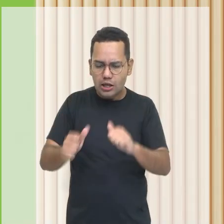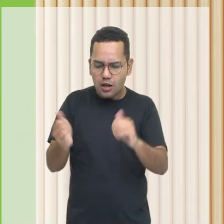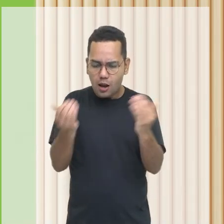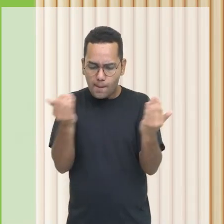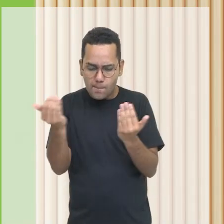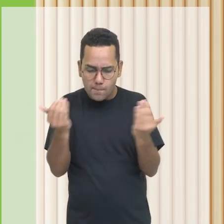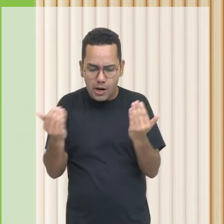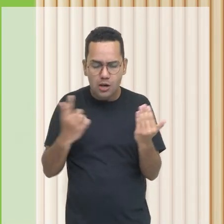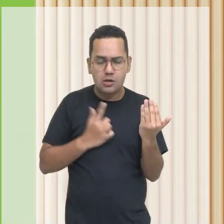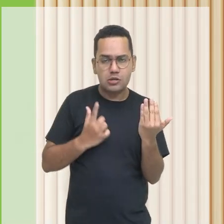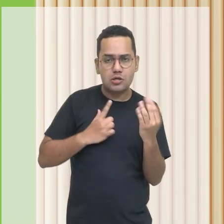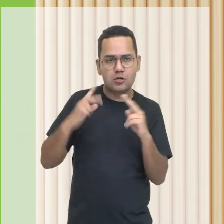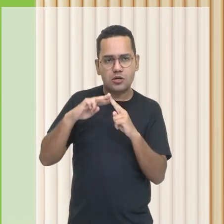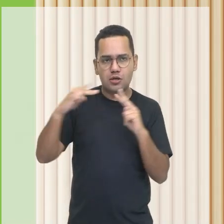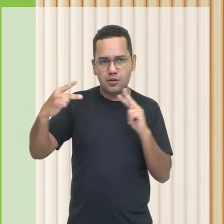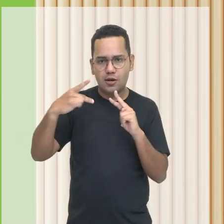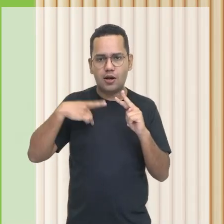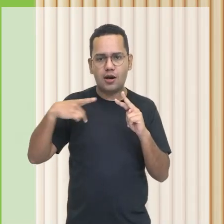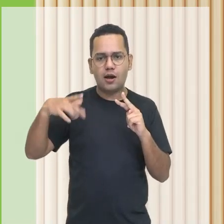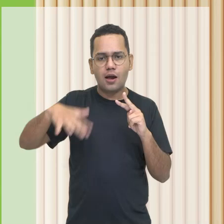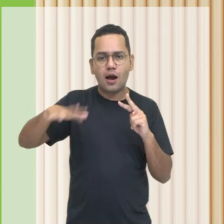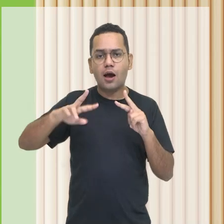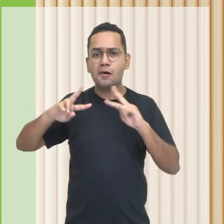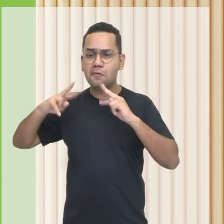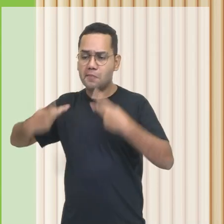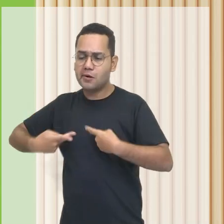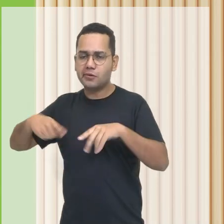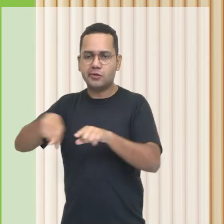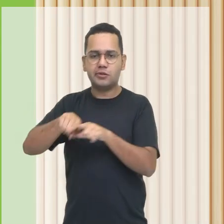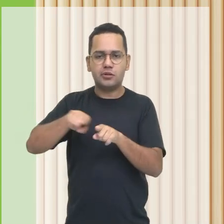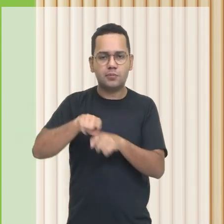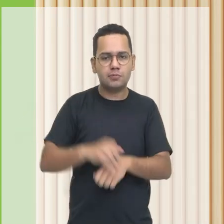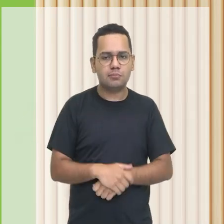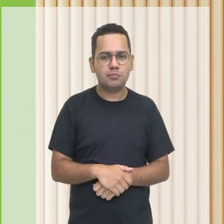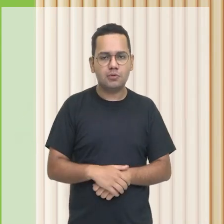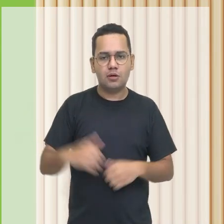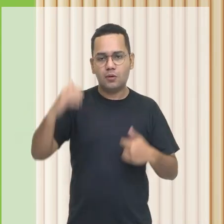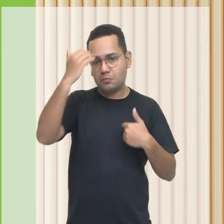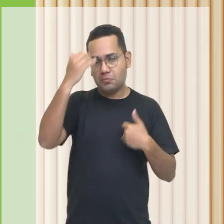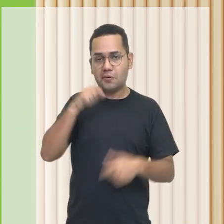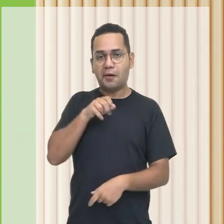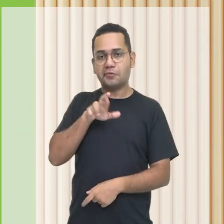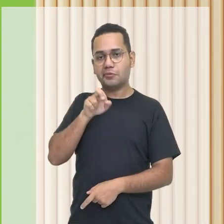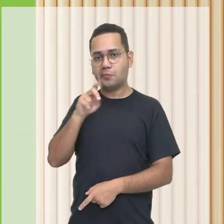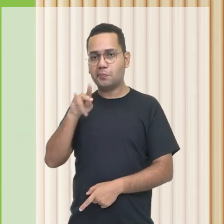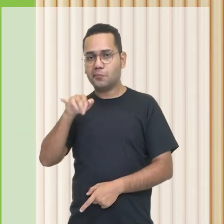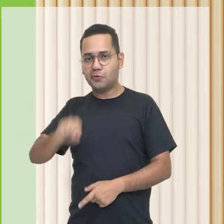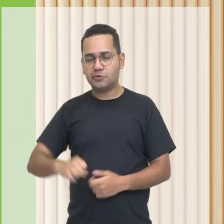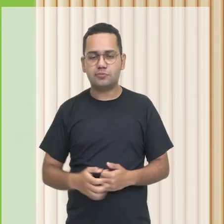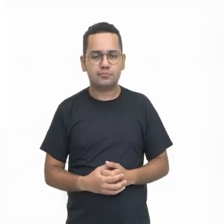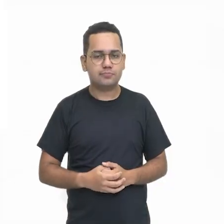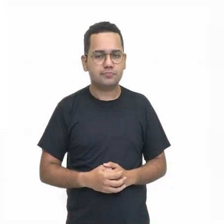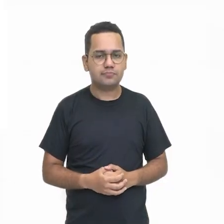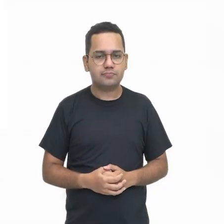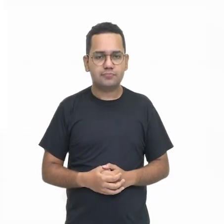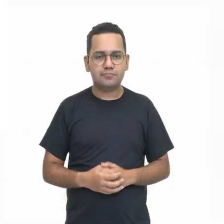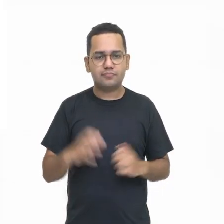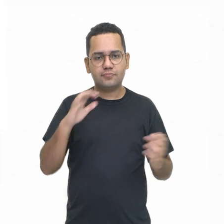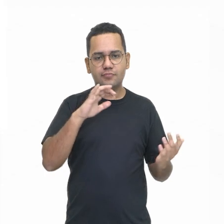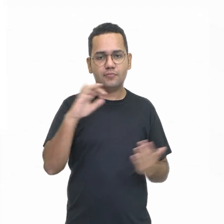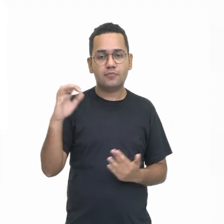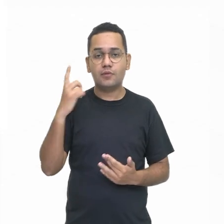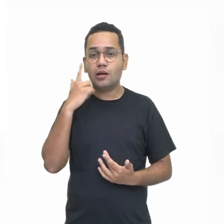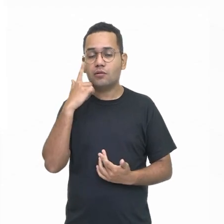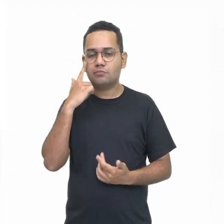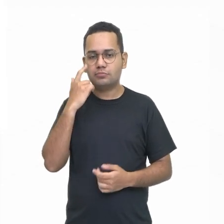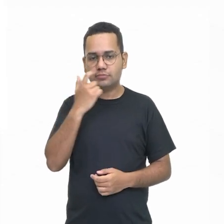semelhanças genéticas dos seres humanos com os grandes macacos, certo? Então, aí na nossa próxima